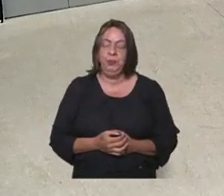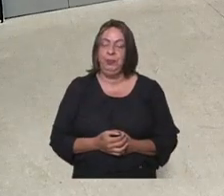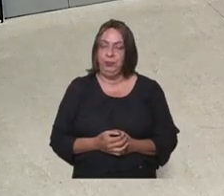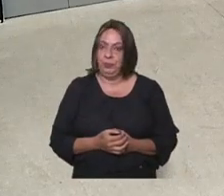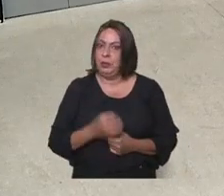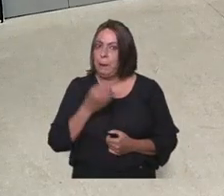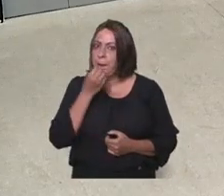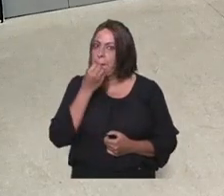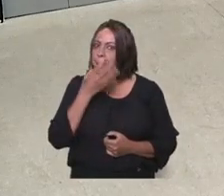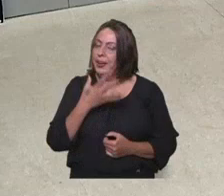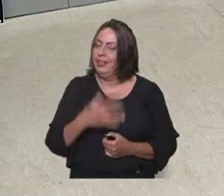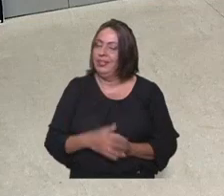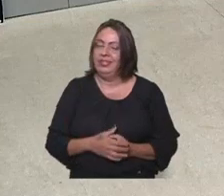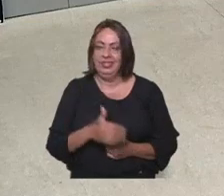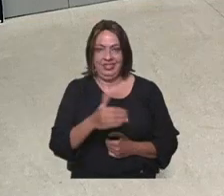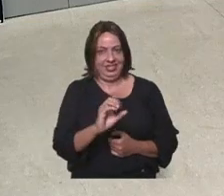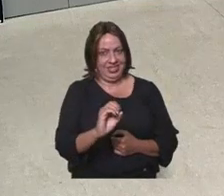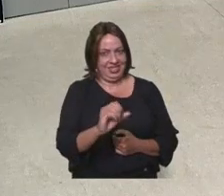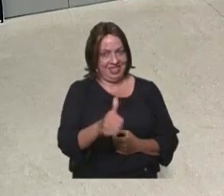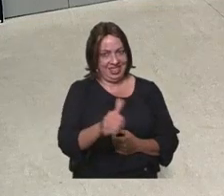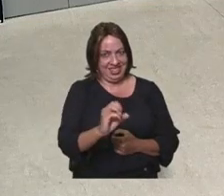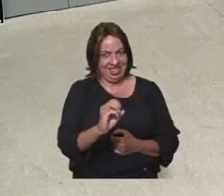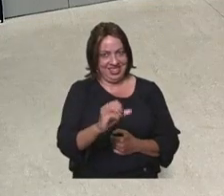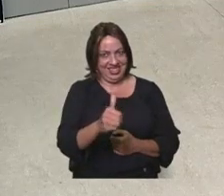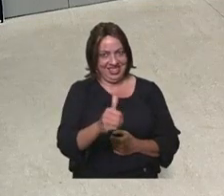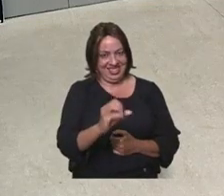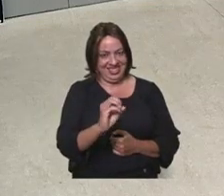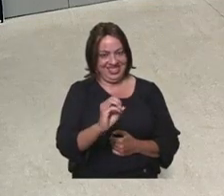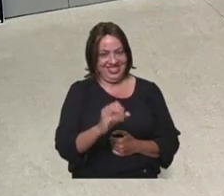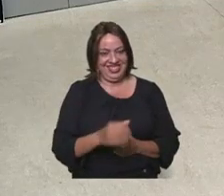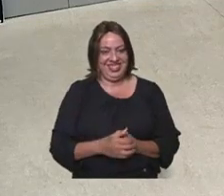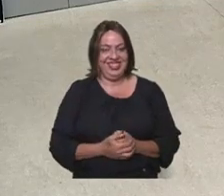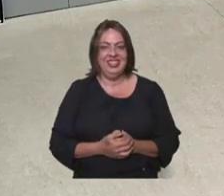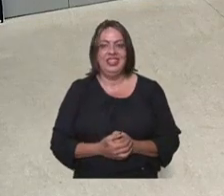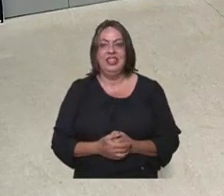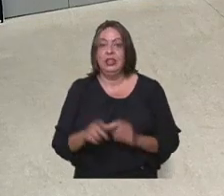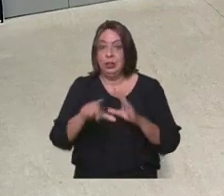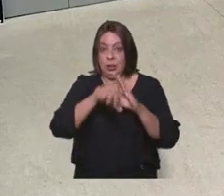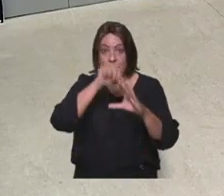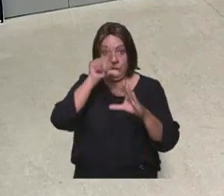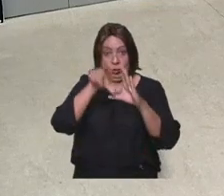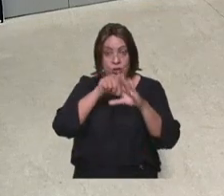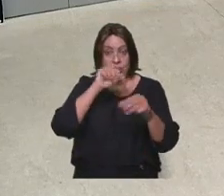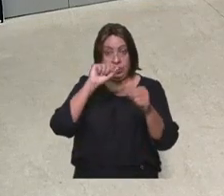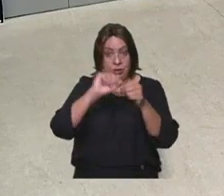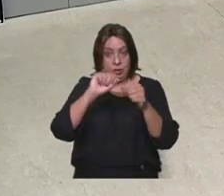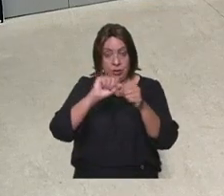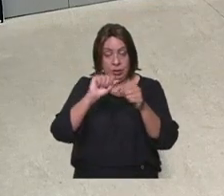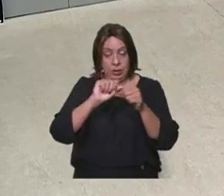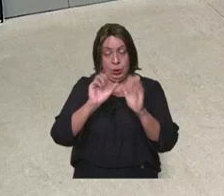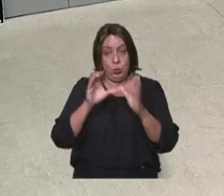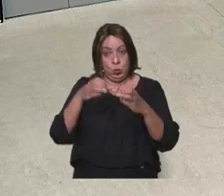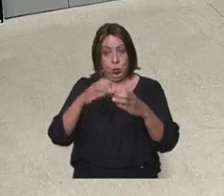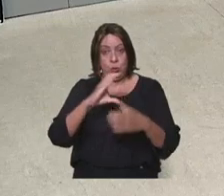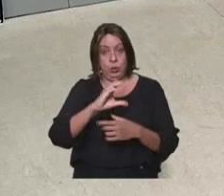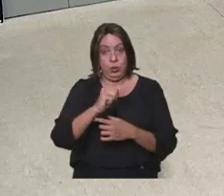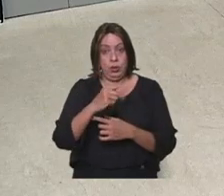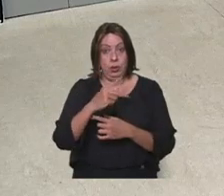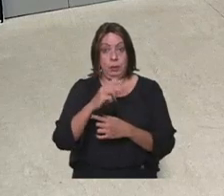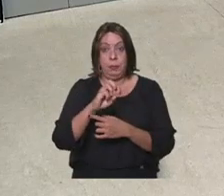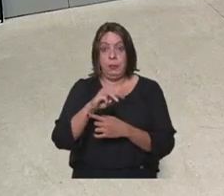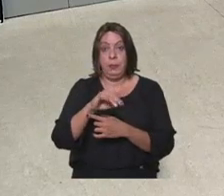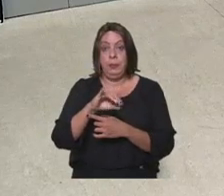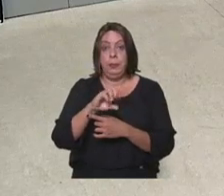viu? Olha o 10, número 10, lembrando que são sorteios realizados aí pela Capemisa